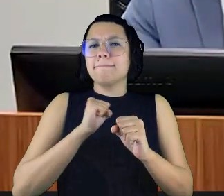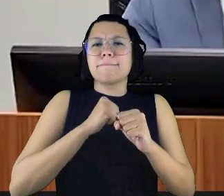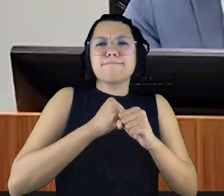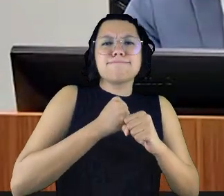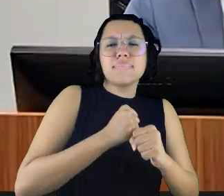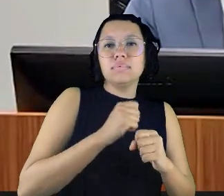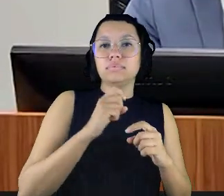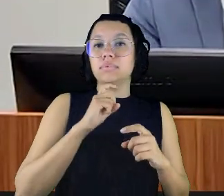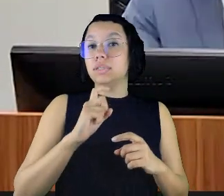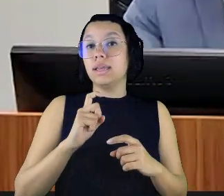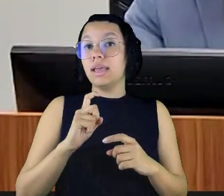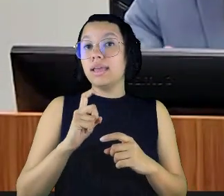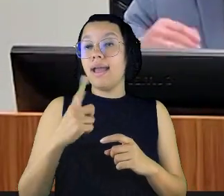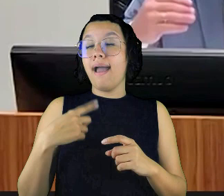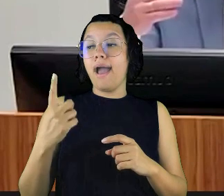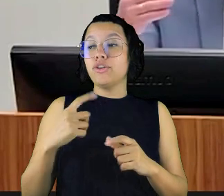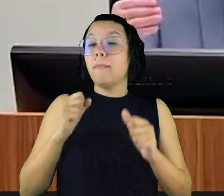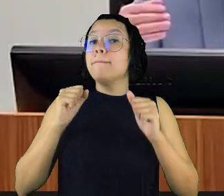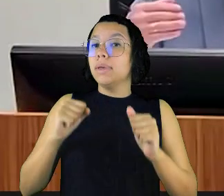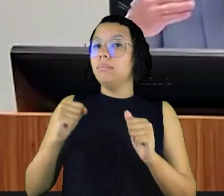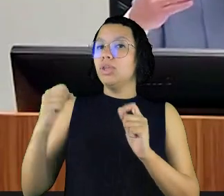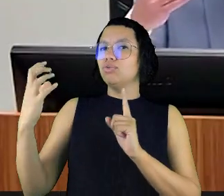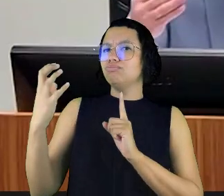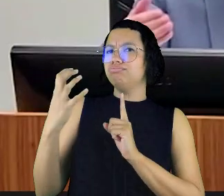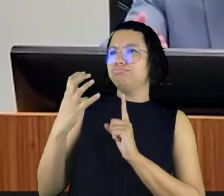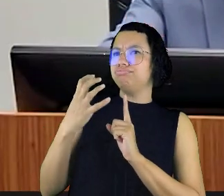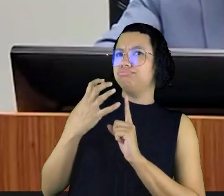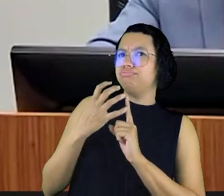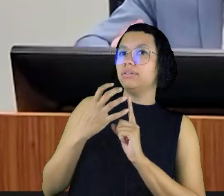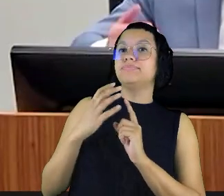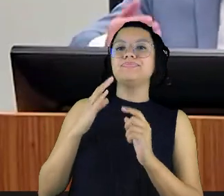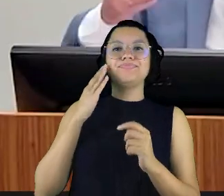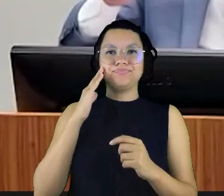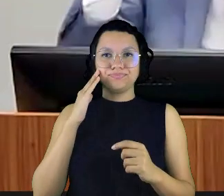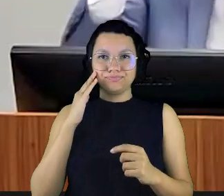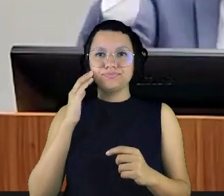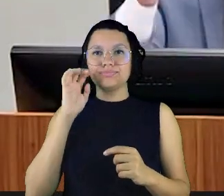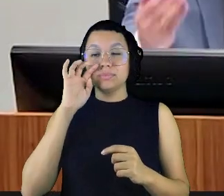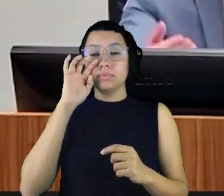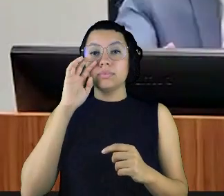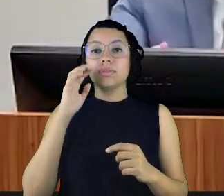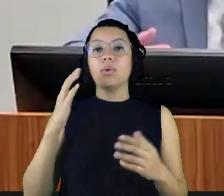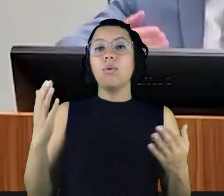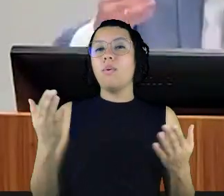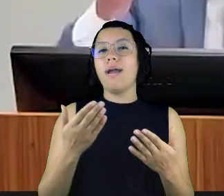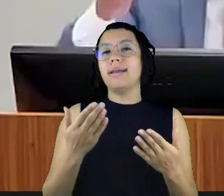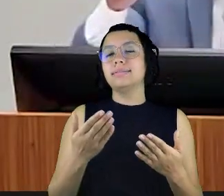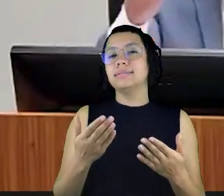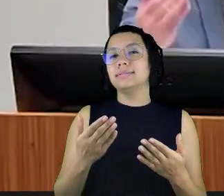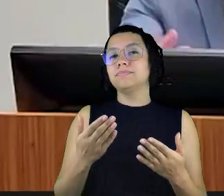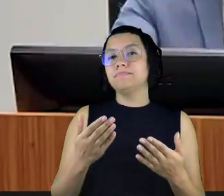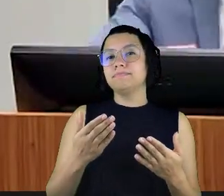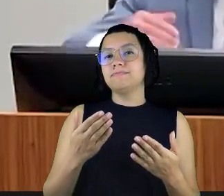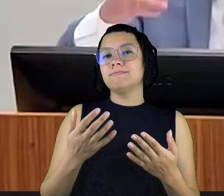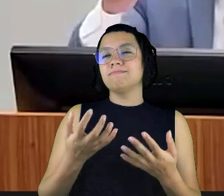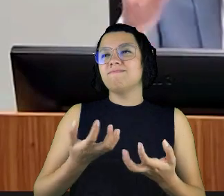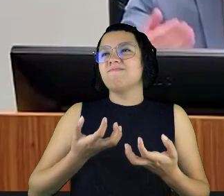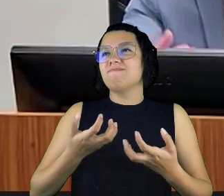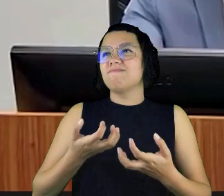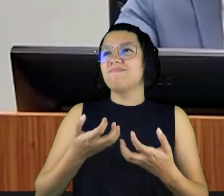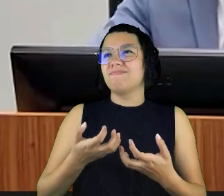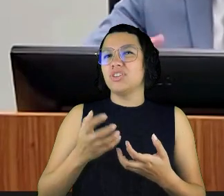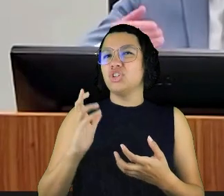pressionar por essa sanha de fazer resolver os milhares